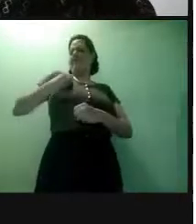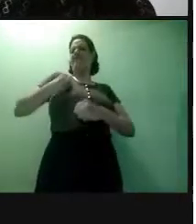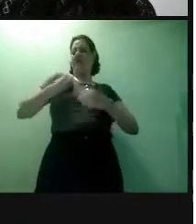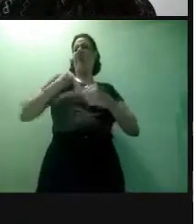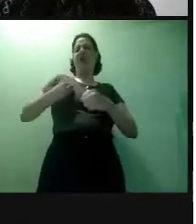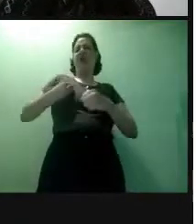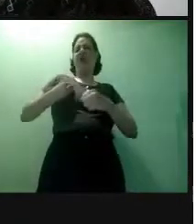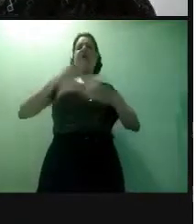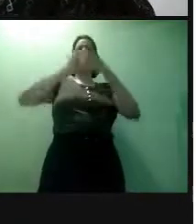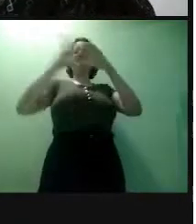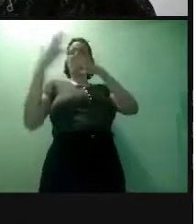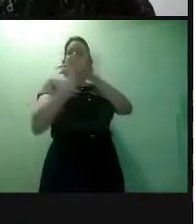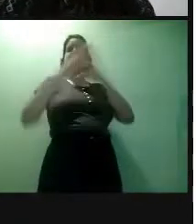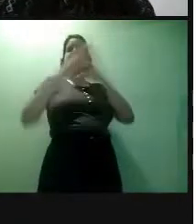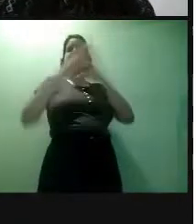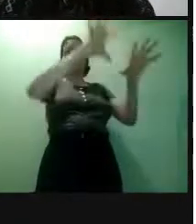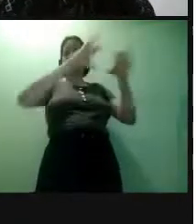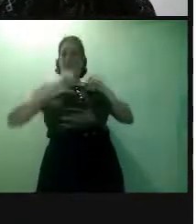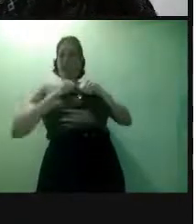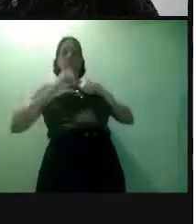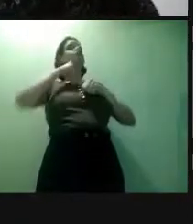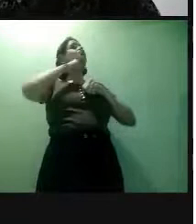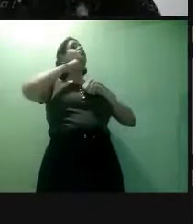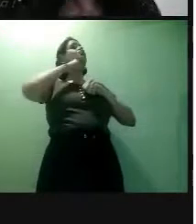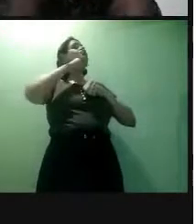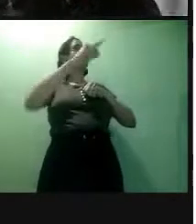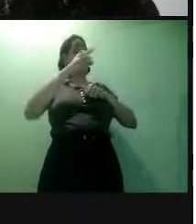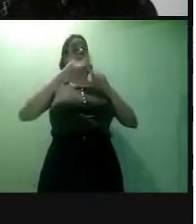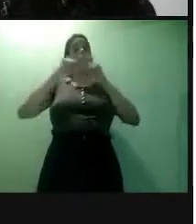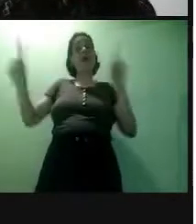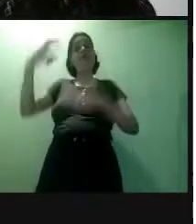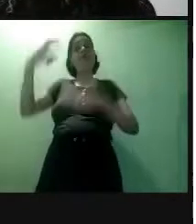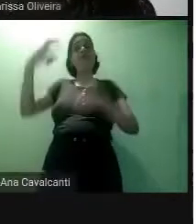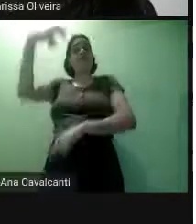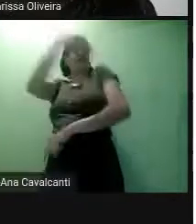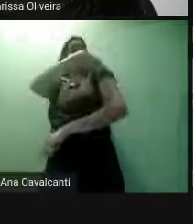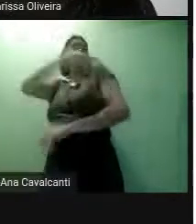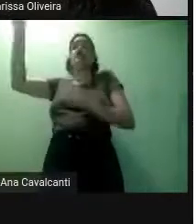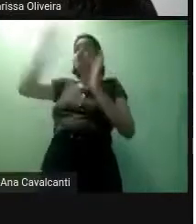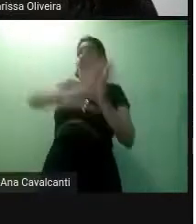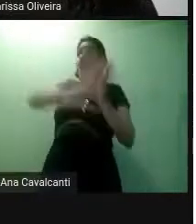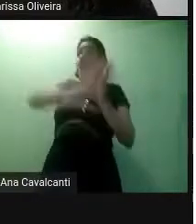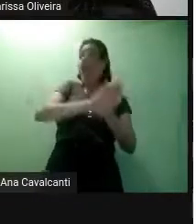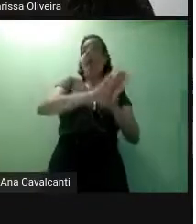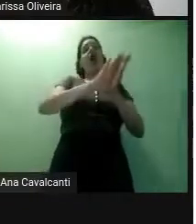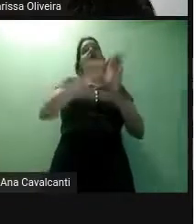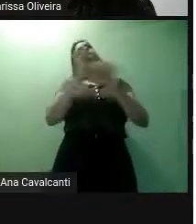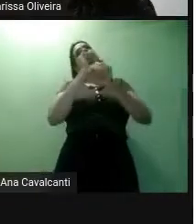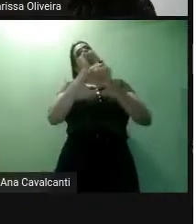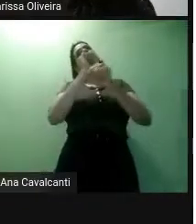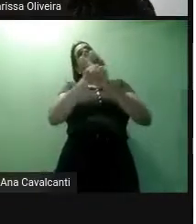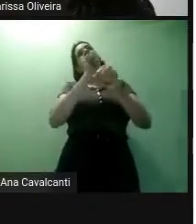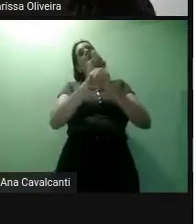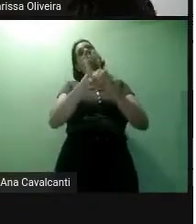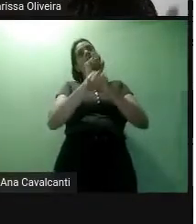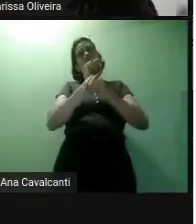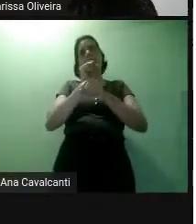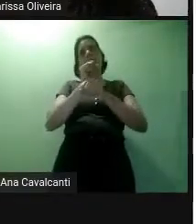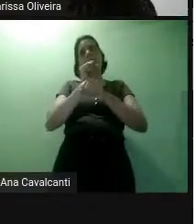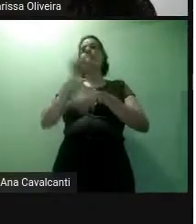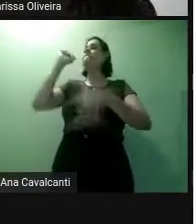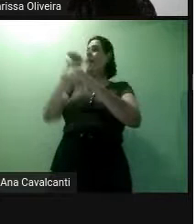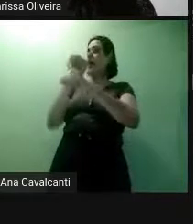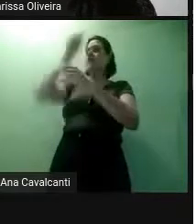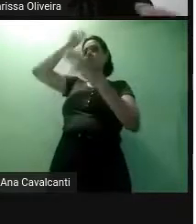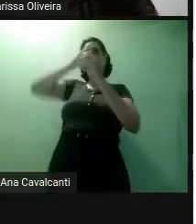se infectar. A vacina ainda não chegou, mas a vida precisa continuar. A gente não pode ficar o tempo todo parado em casa, a gente